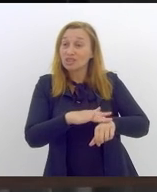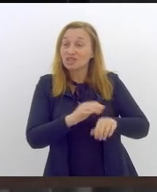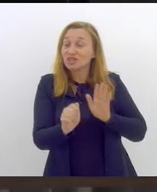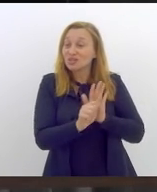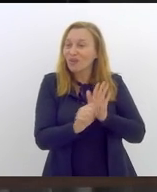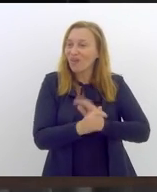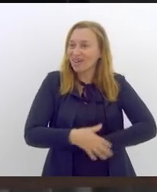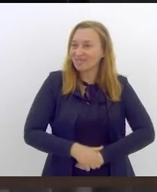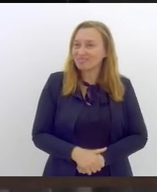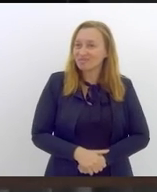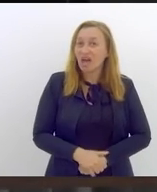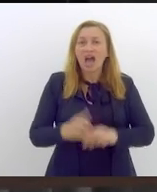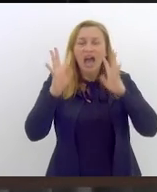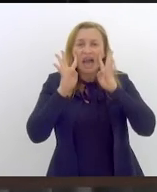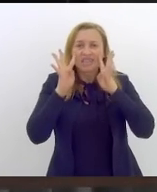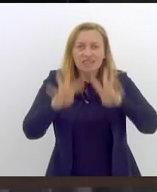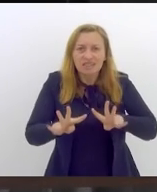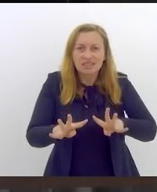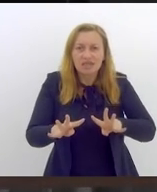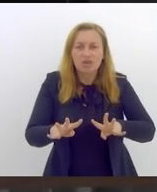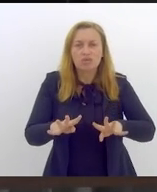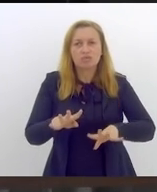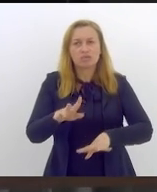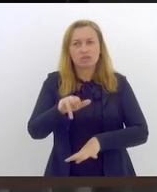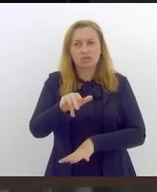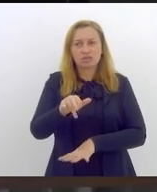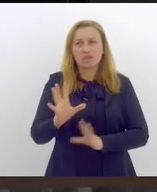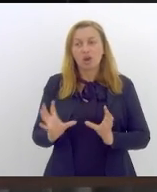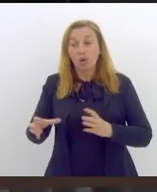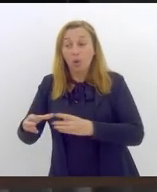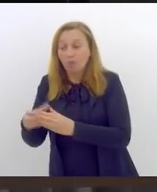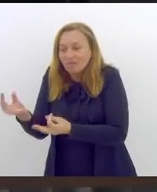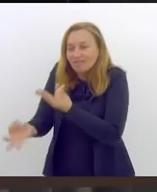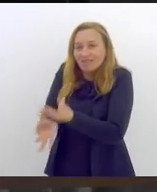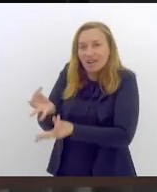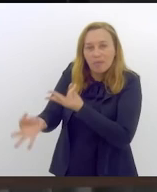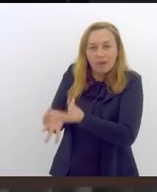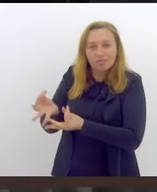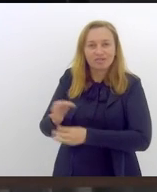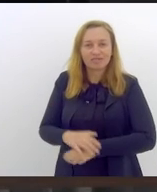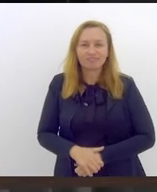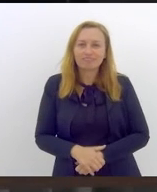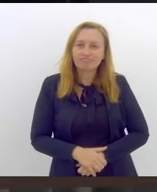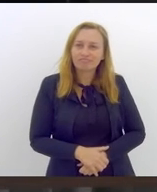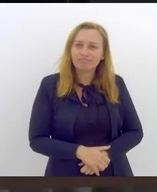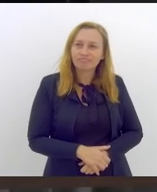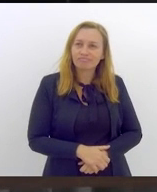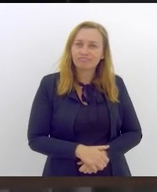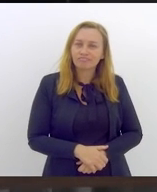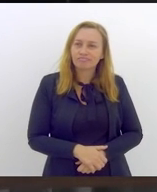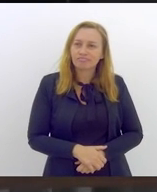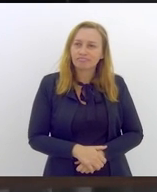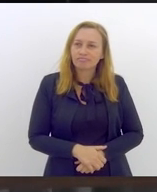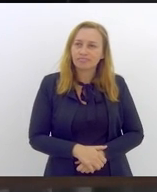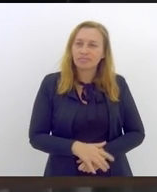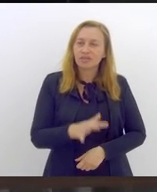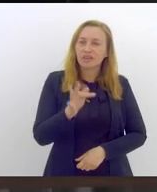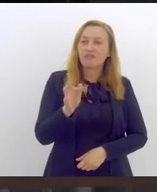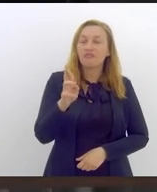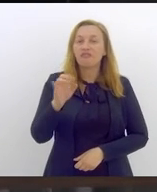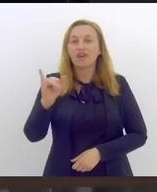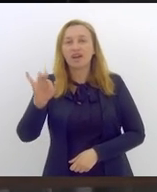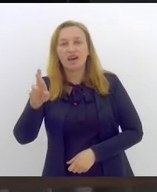atenção meus irmãos da comunidade terapêutica do Frei